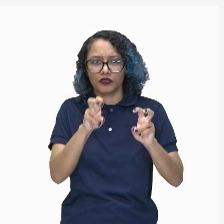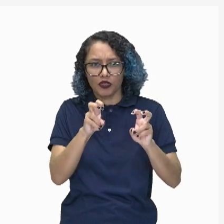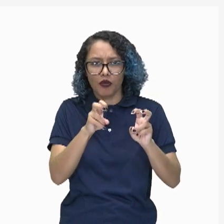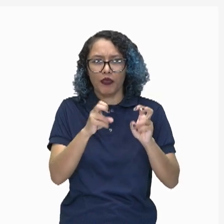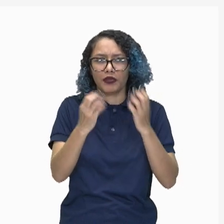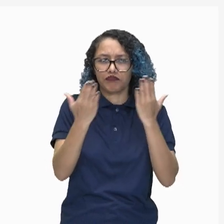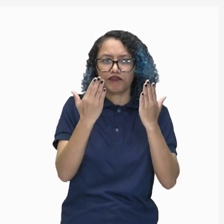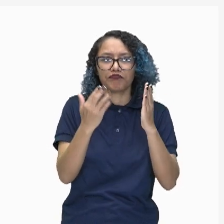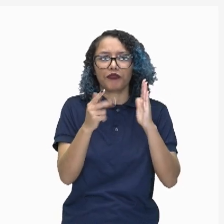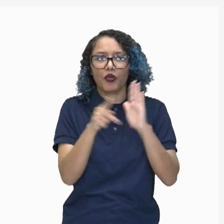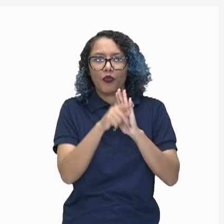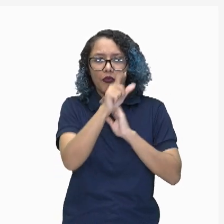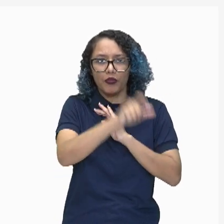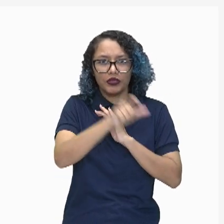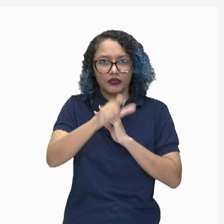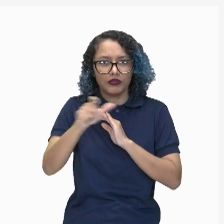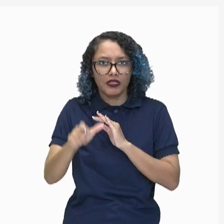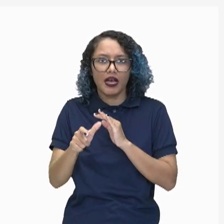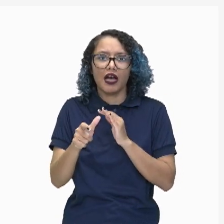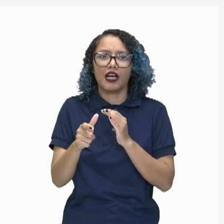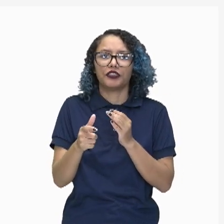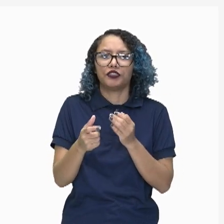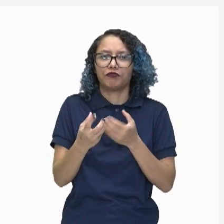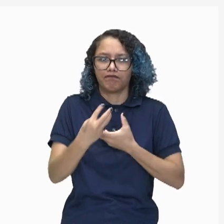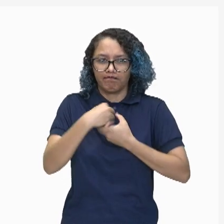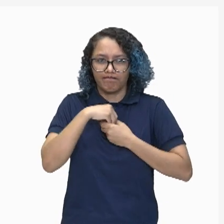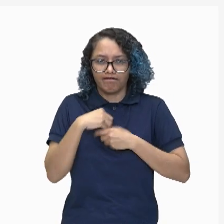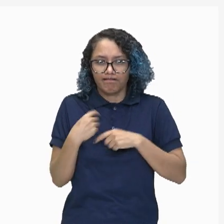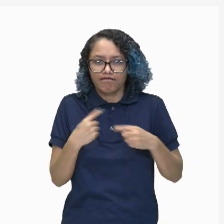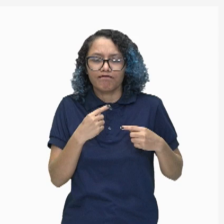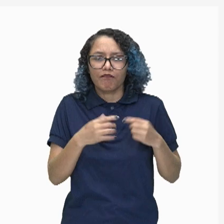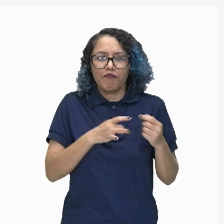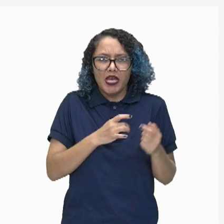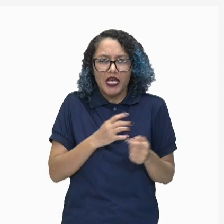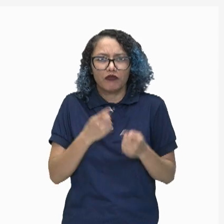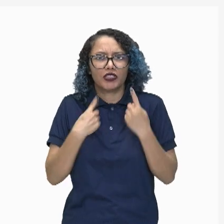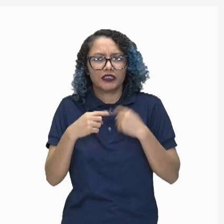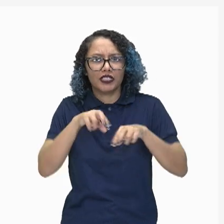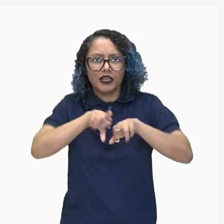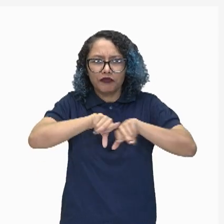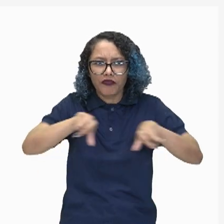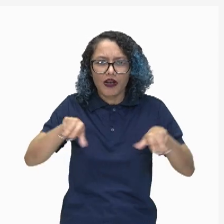Clarice Lispector, por exemplo, é uma das maiores nesse sentido.